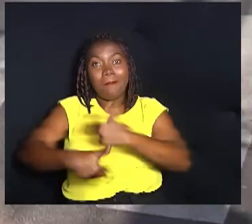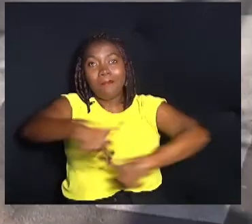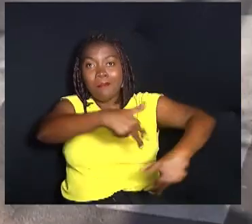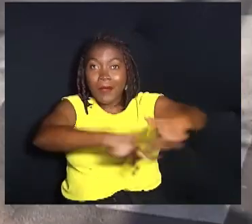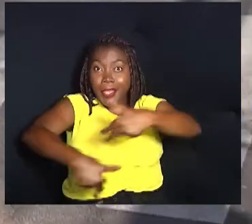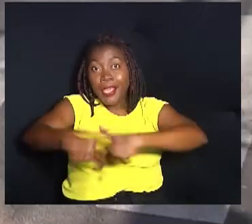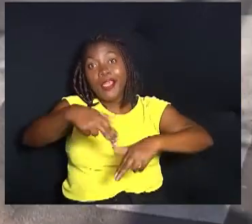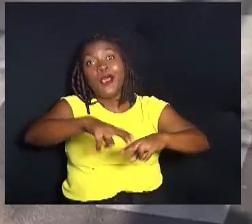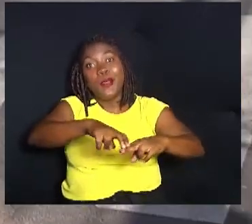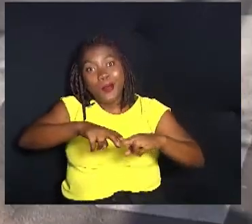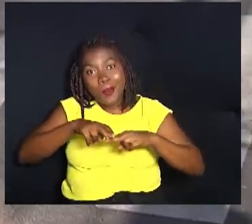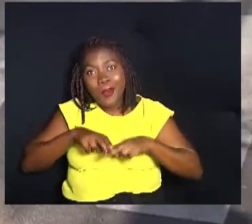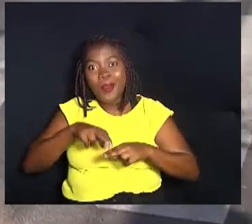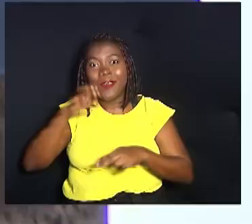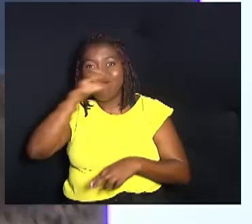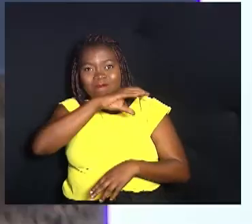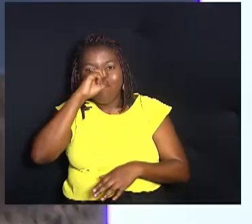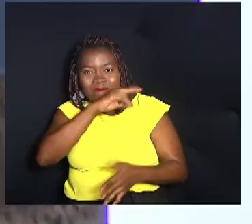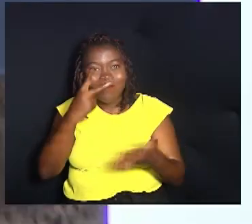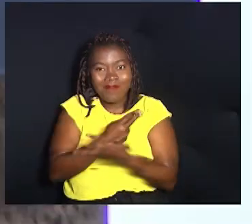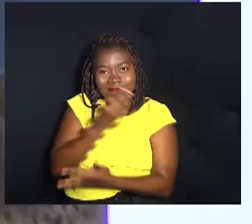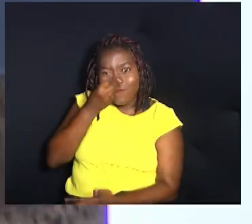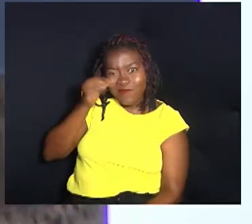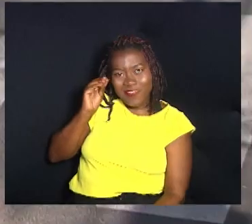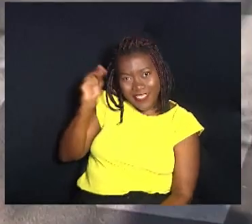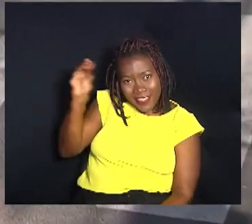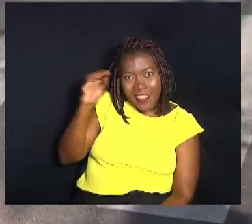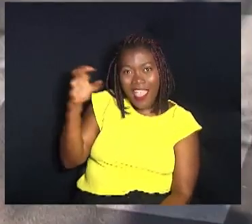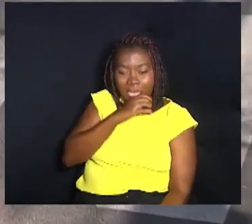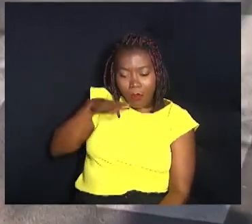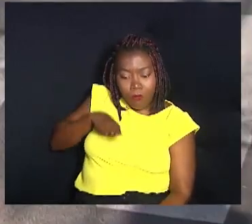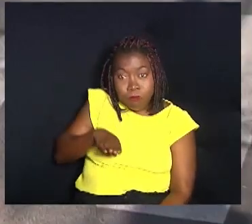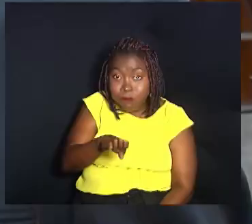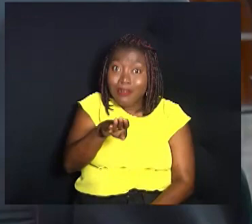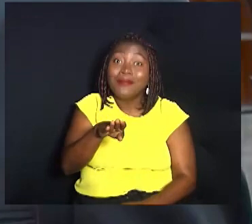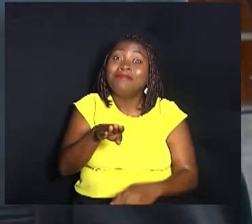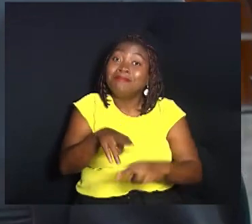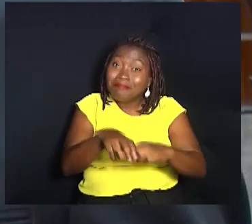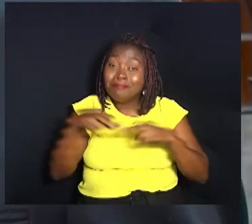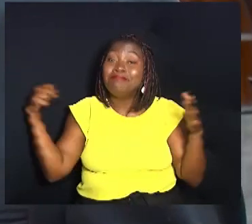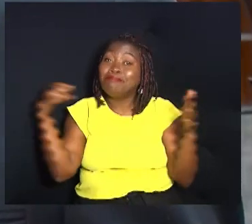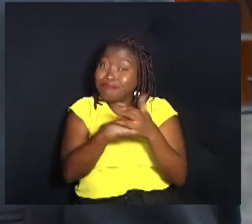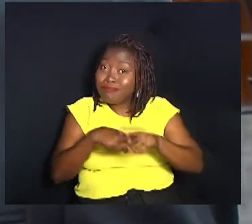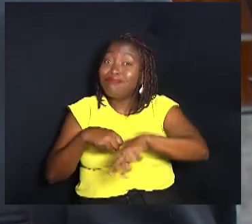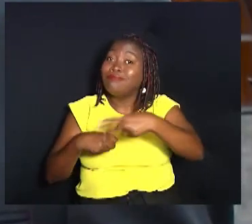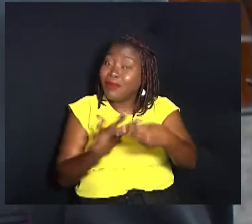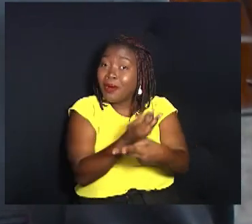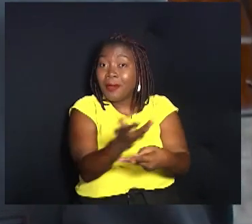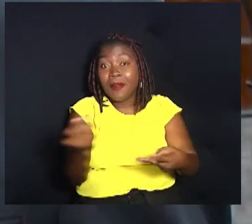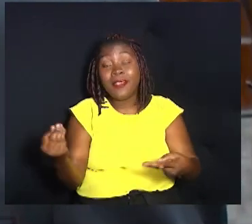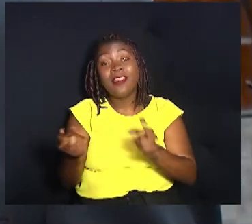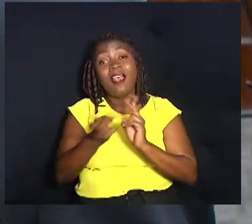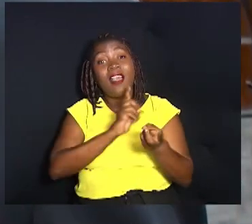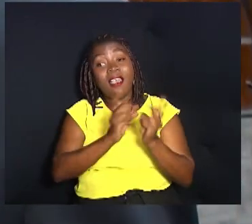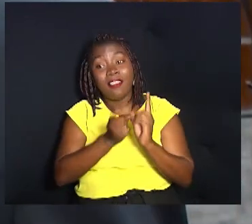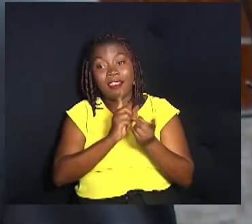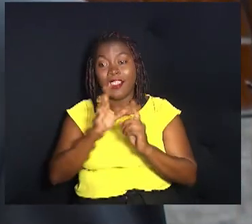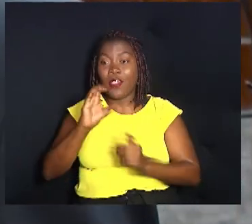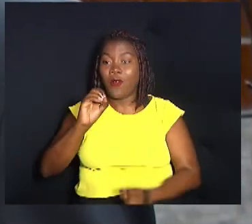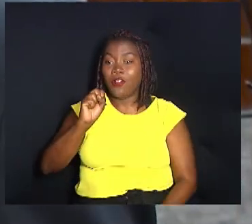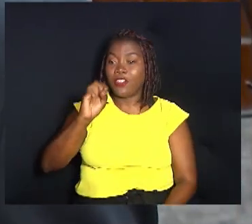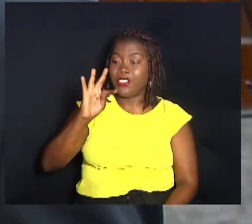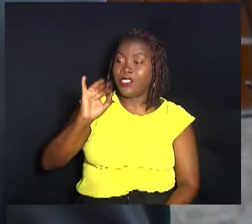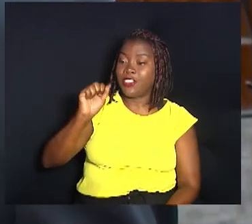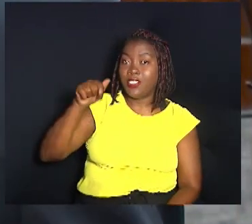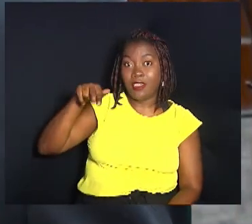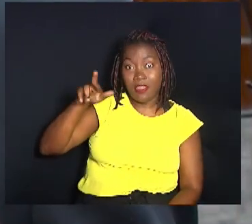que as infrações por excesso de velocidade são potenciais causas de acidentes. A Avenida Coaciara fica lá no distrito do Ouro Verde, é uma avenida